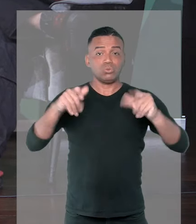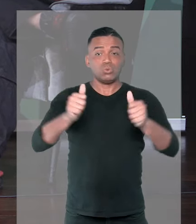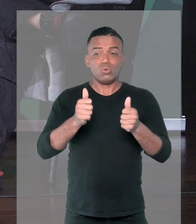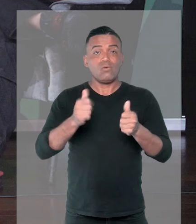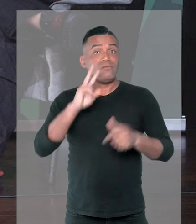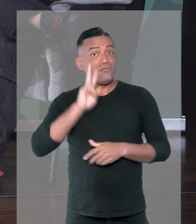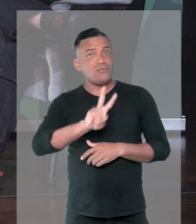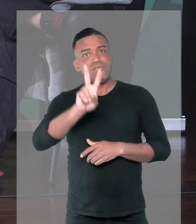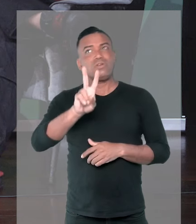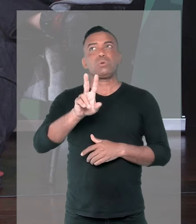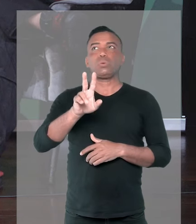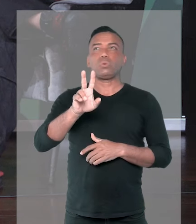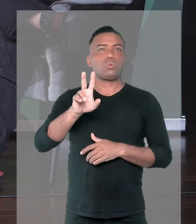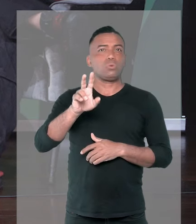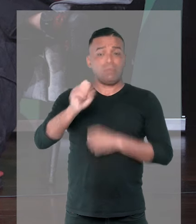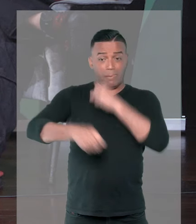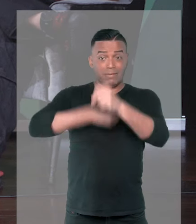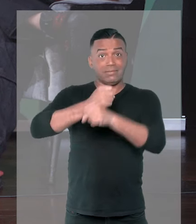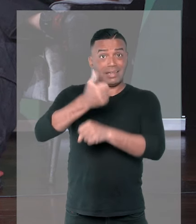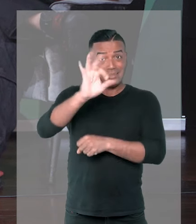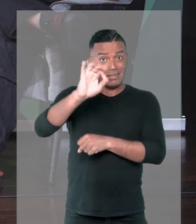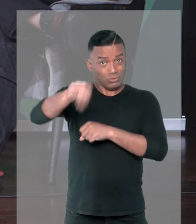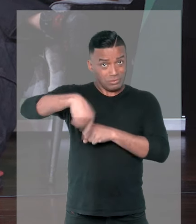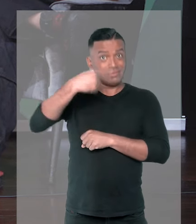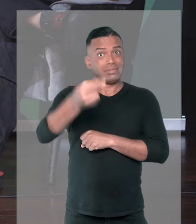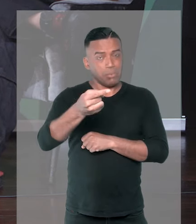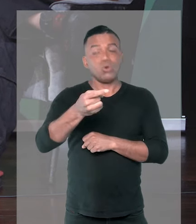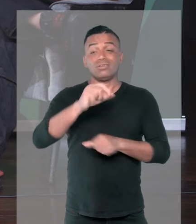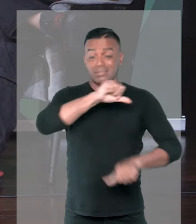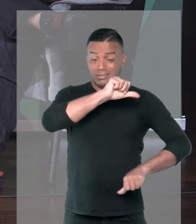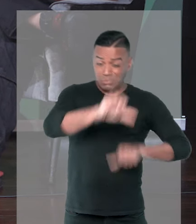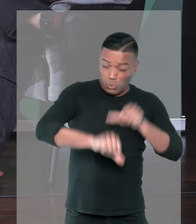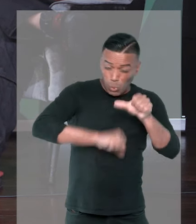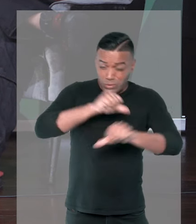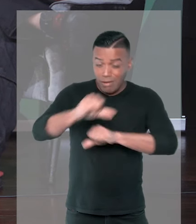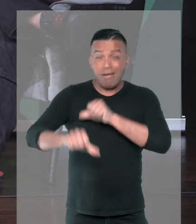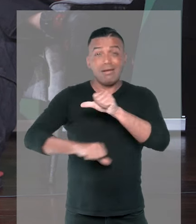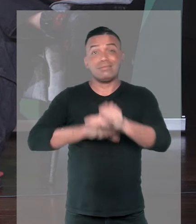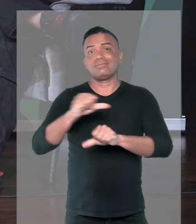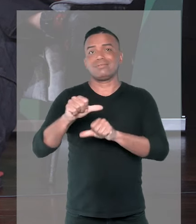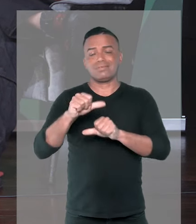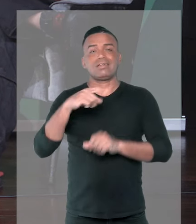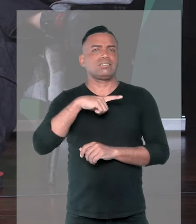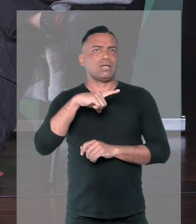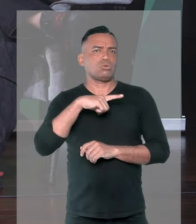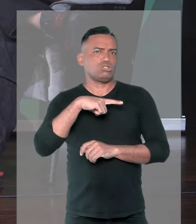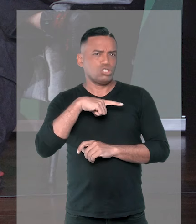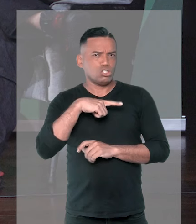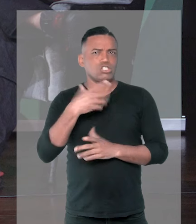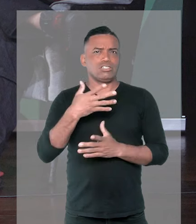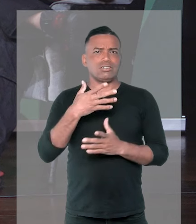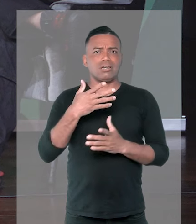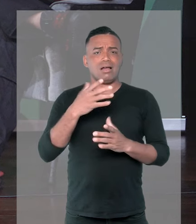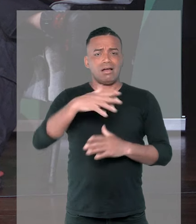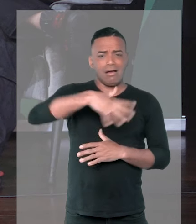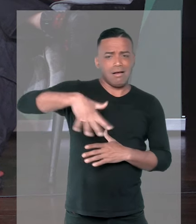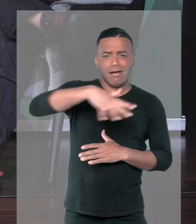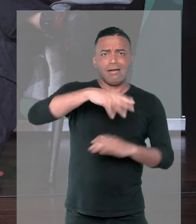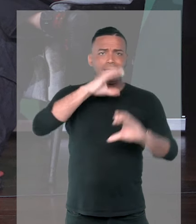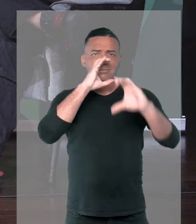perceber em escala 10 anos depois e essa transformação é que existia um espaço de comunicação